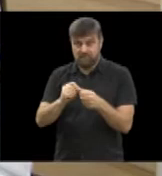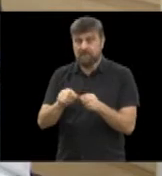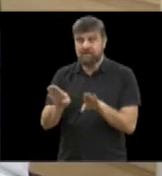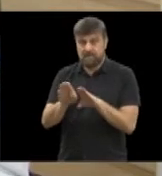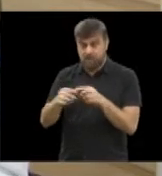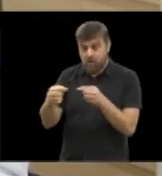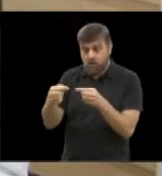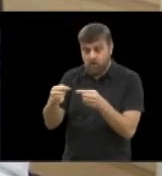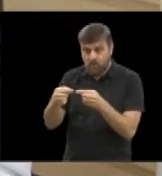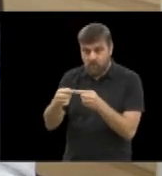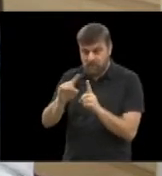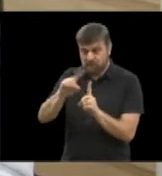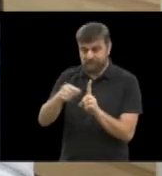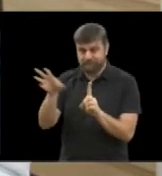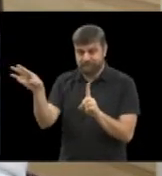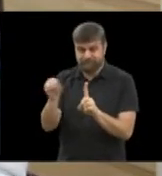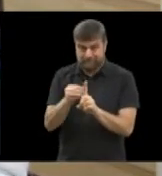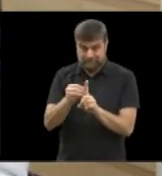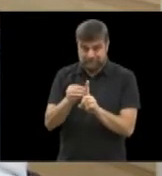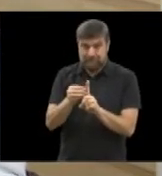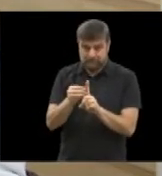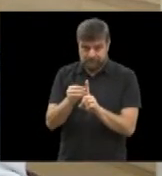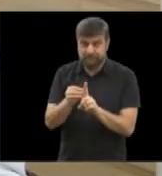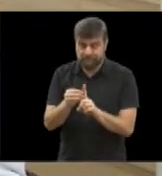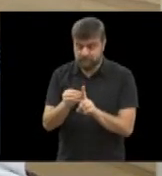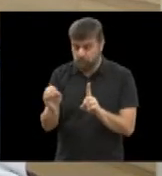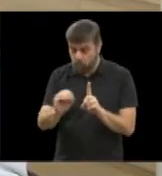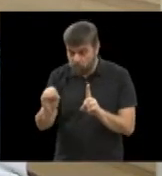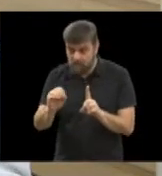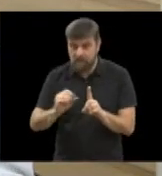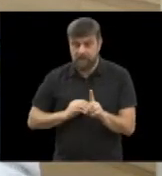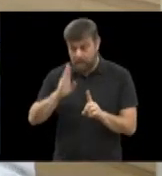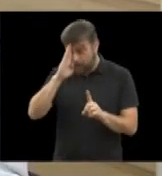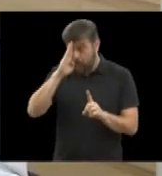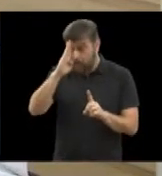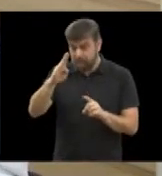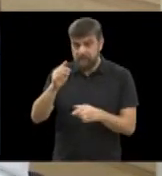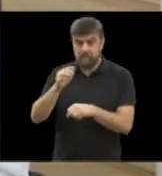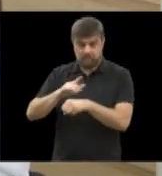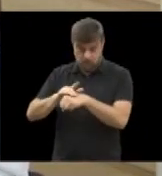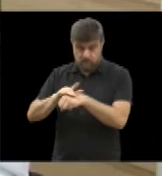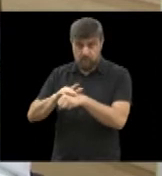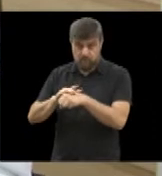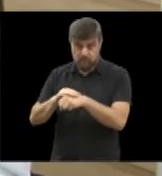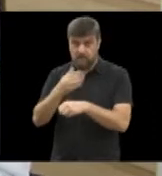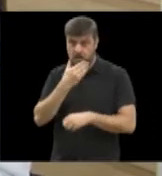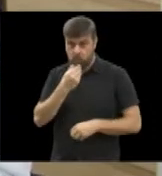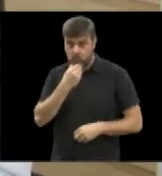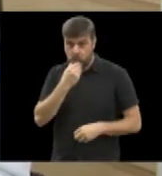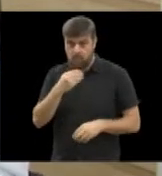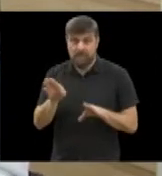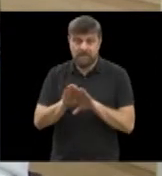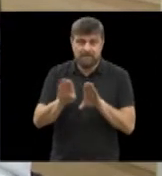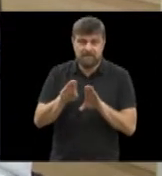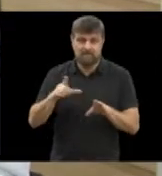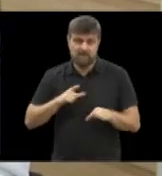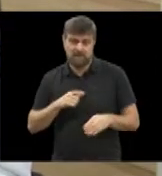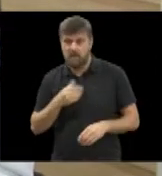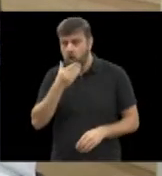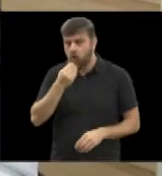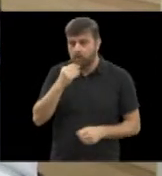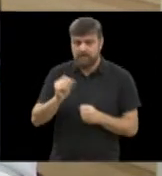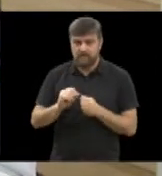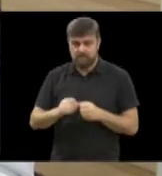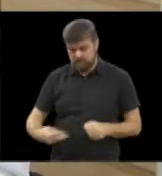uma das principais causas na população masculina aqui no nosso país. Além de procedimentos cirúrgicos, né? Paciente que foi submetido a algum